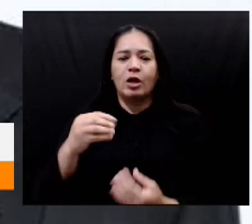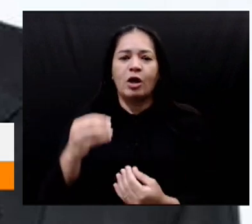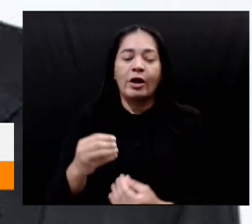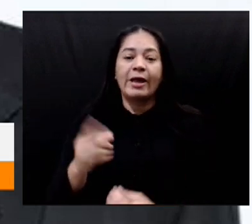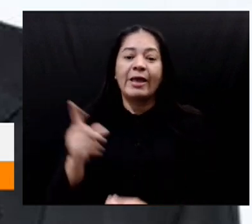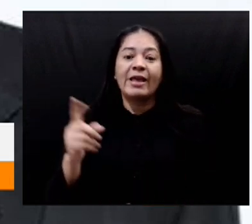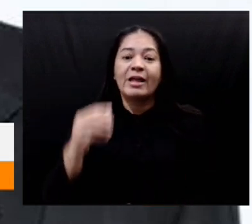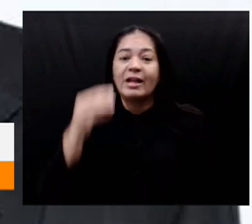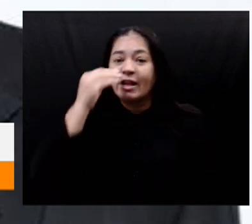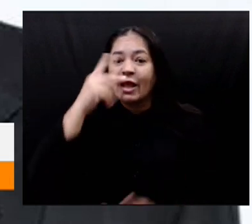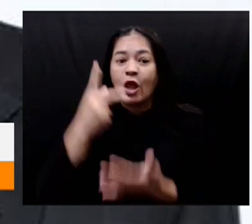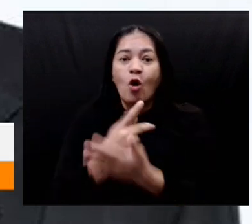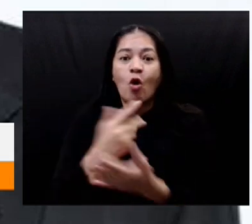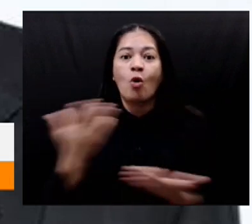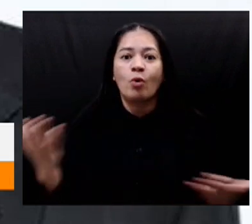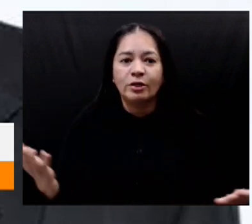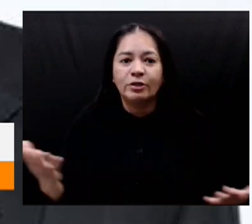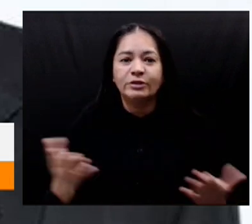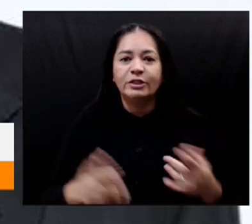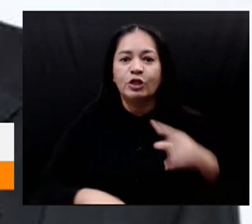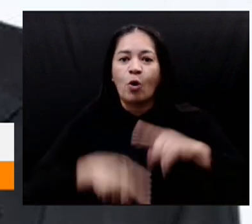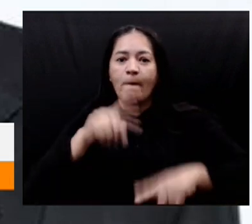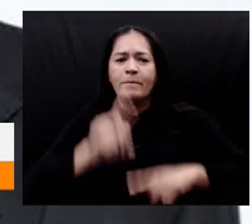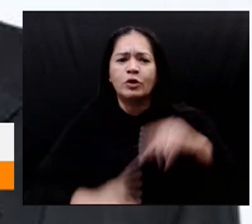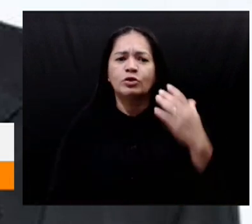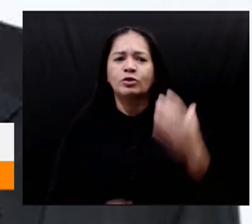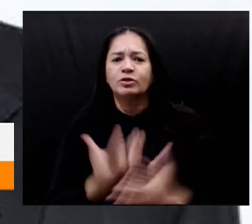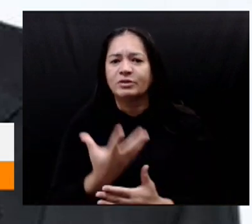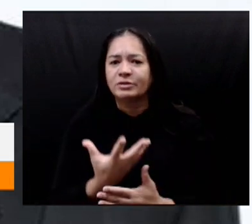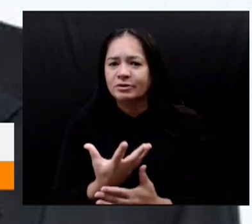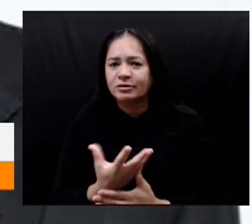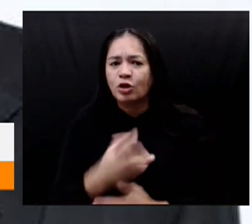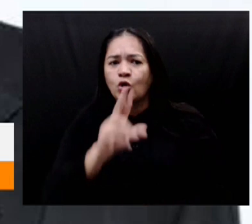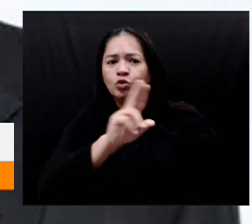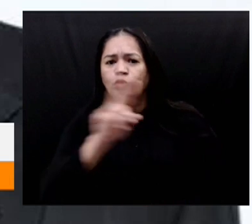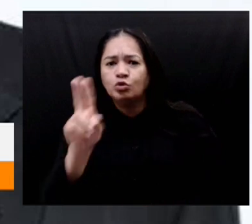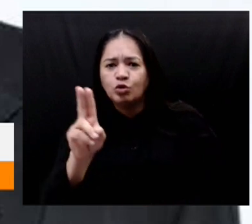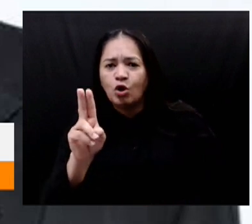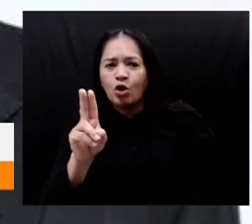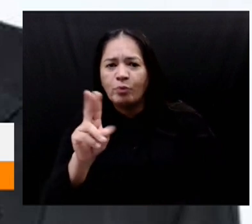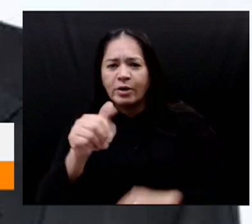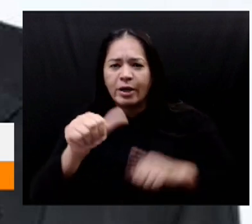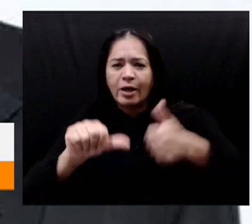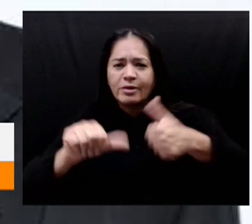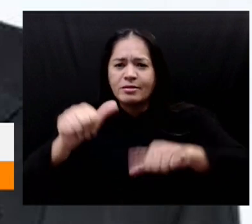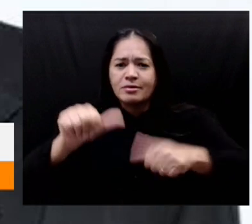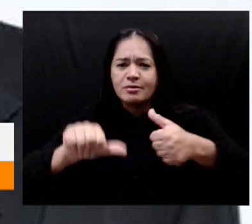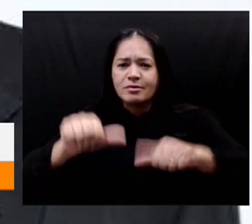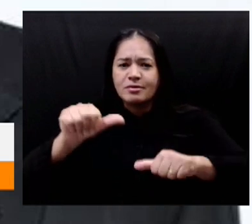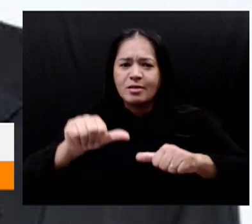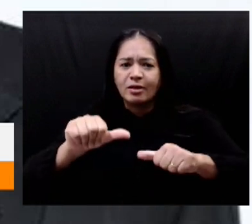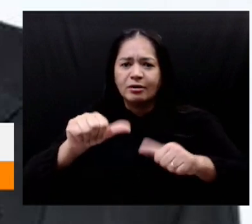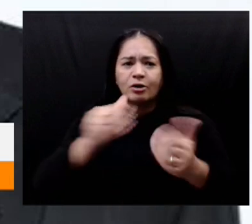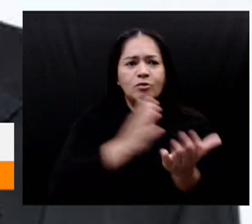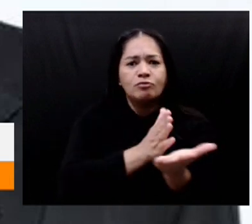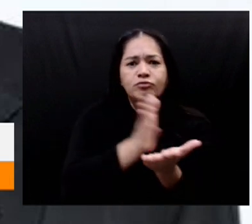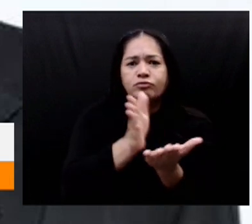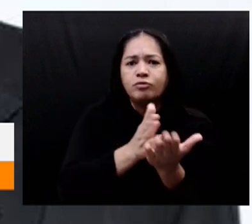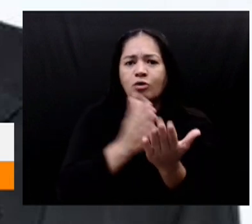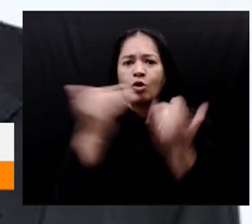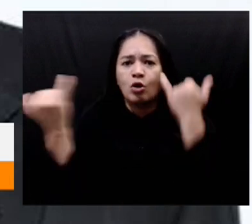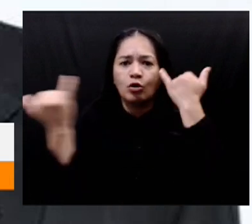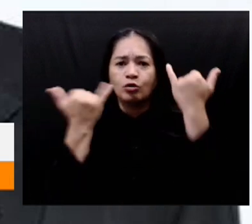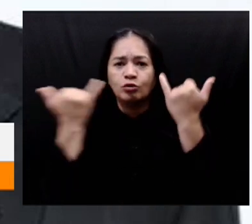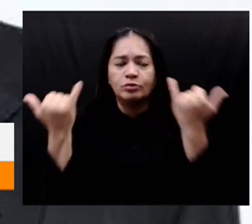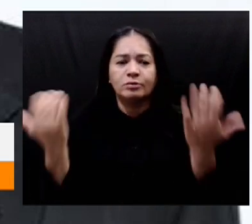produto com o nome de Traffic of Data, né, que analisava os tráfegos, os dados dos tráfegos, mas